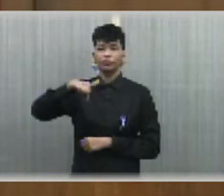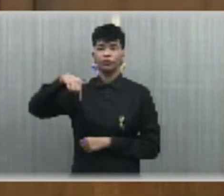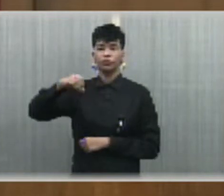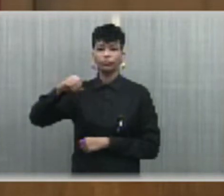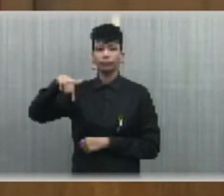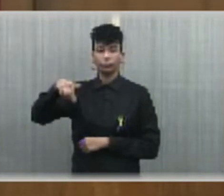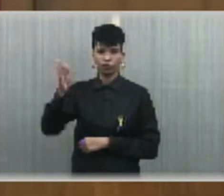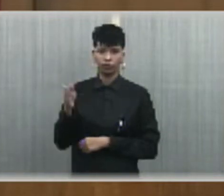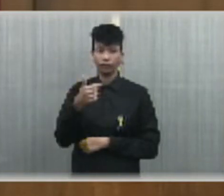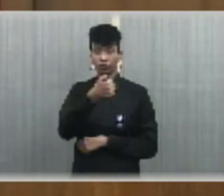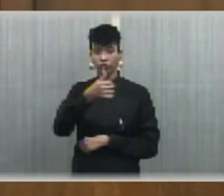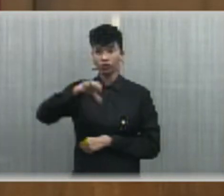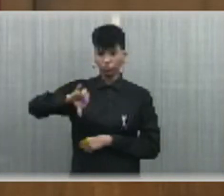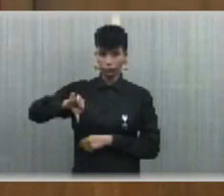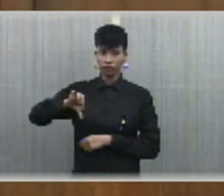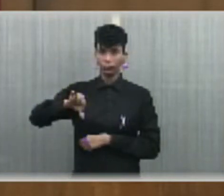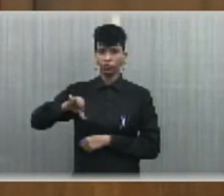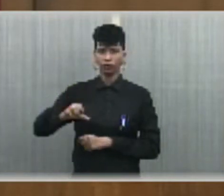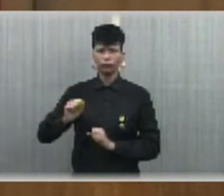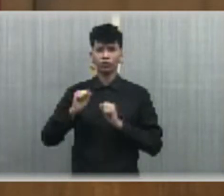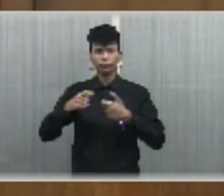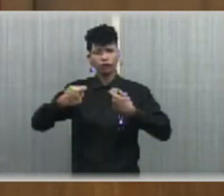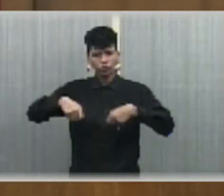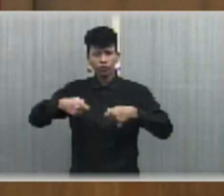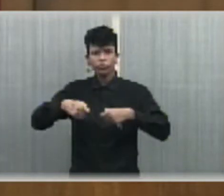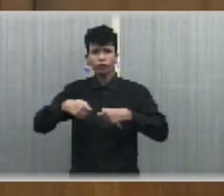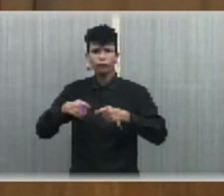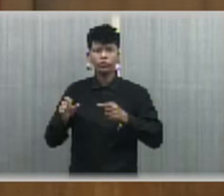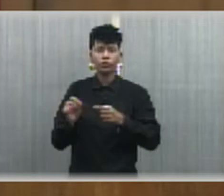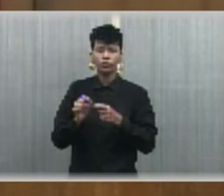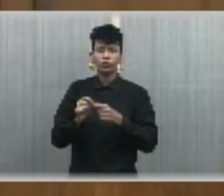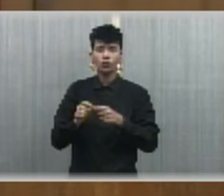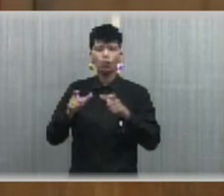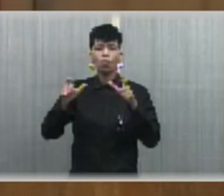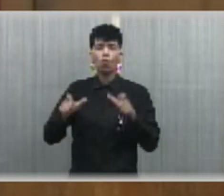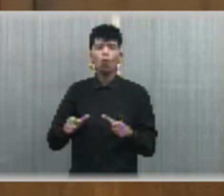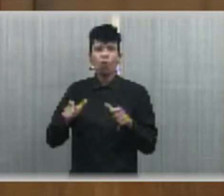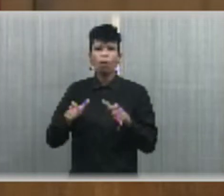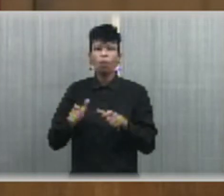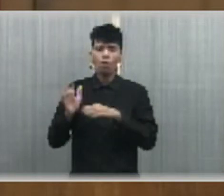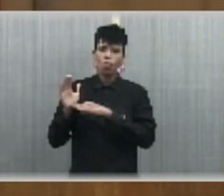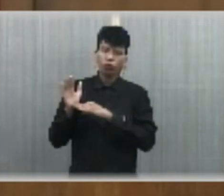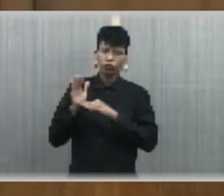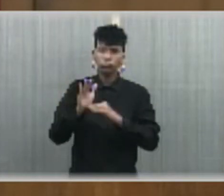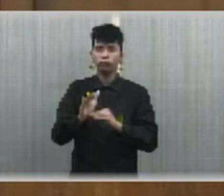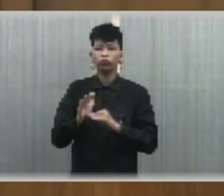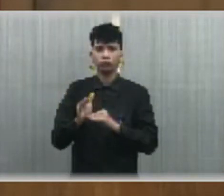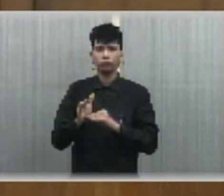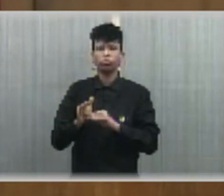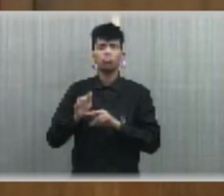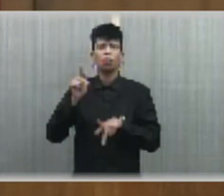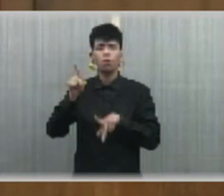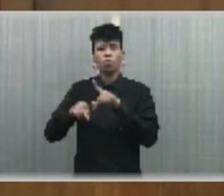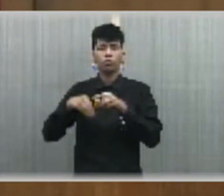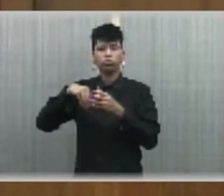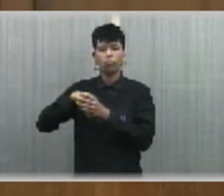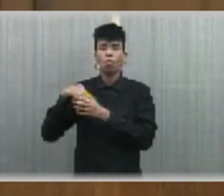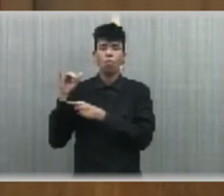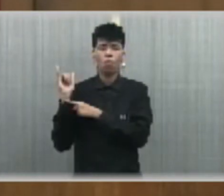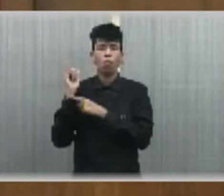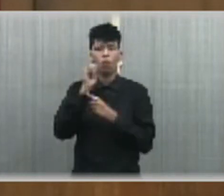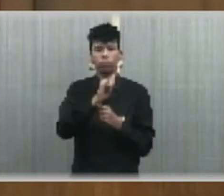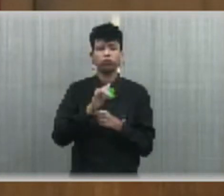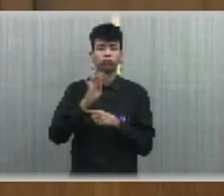AL19907/2019, que dispõe sobre a manutenção de postos de atendimento a passageiros no aeroporto de Teresina,